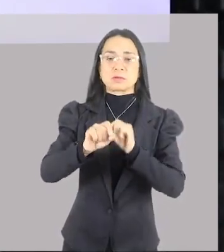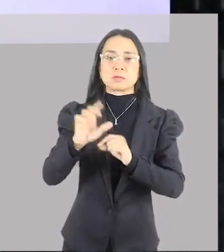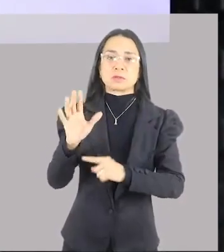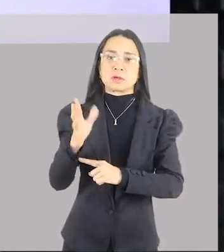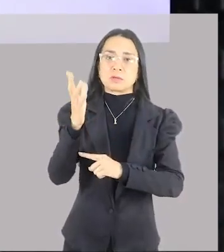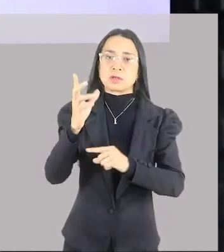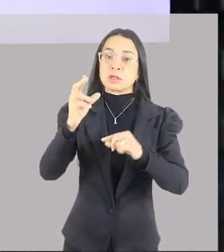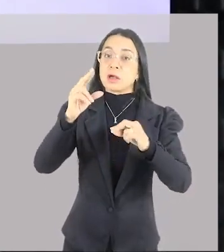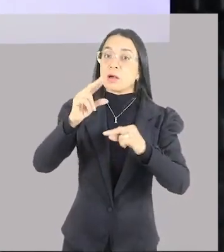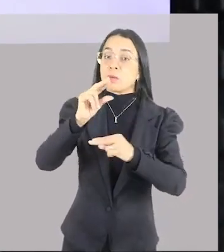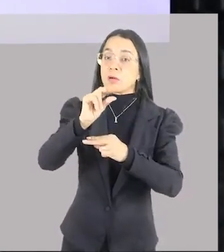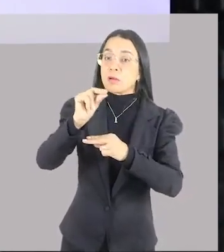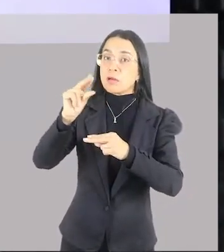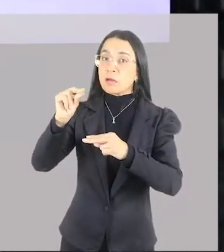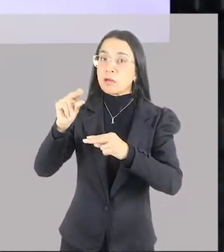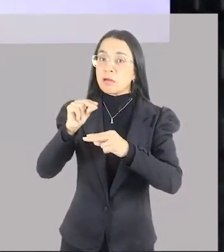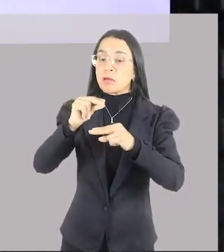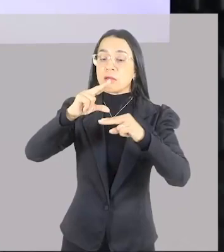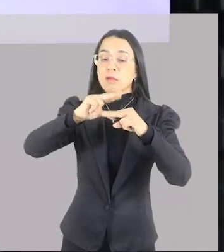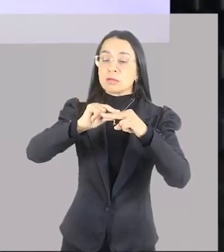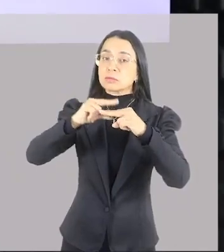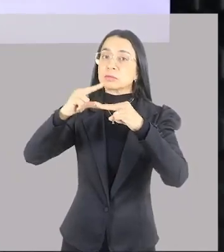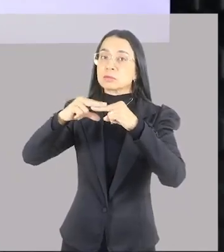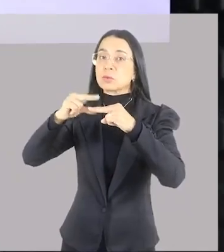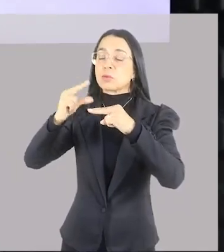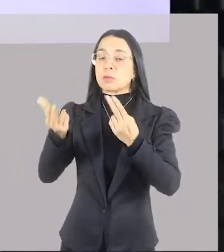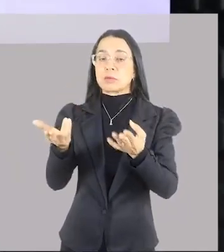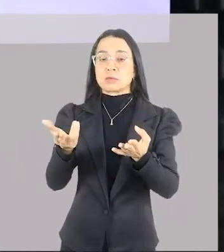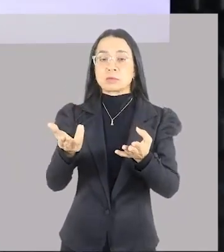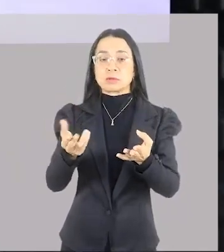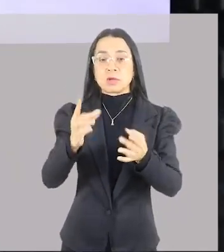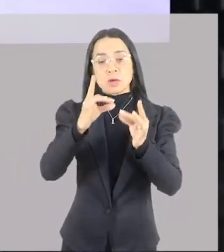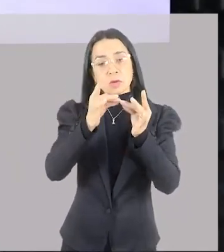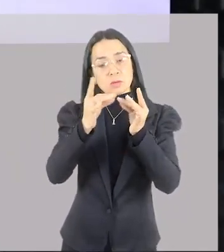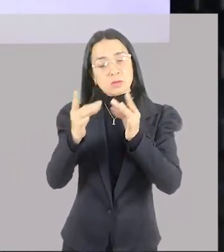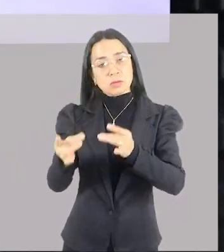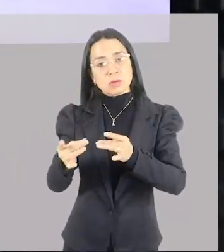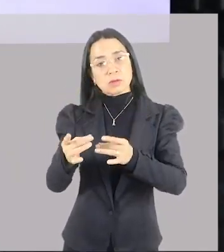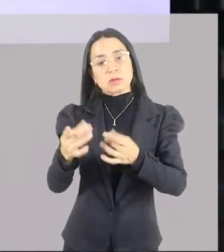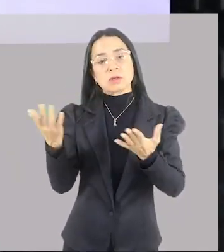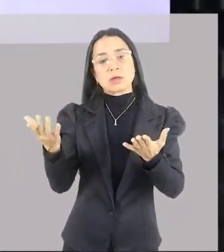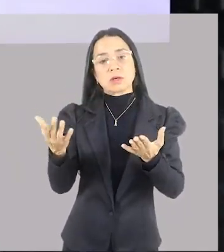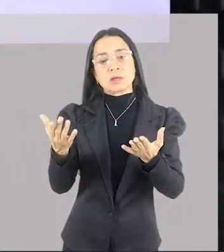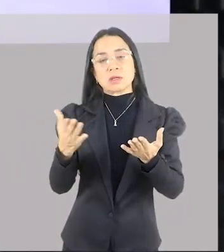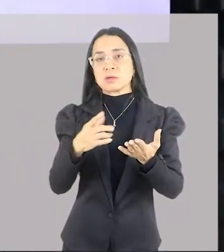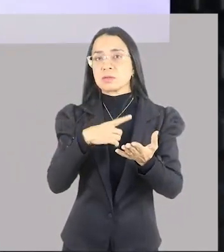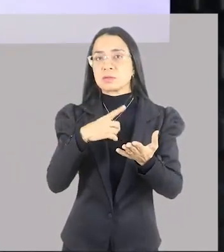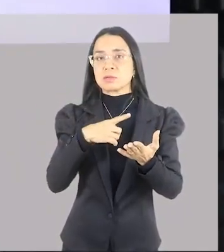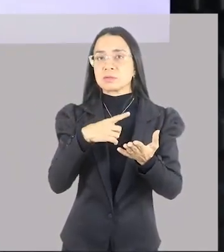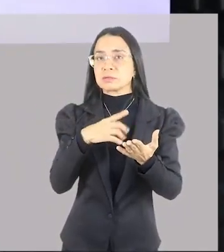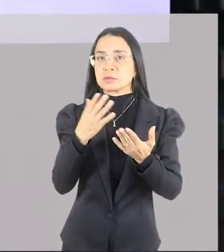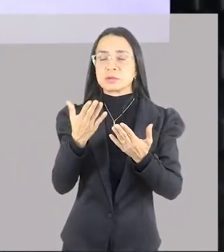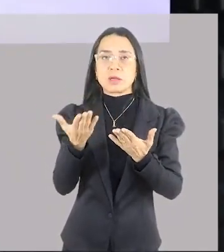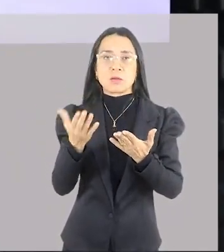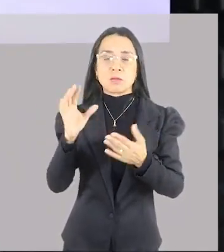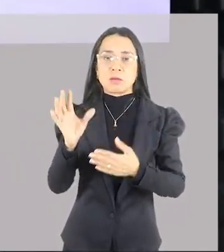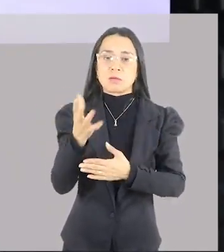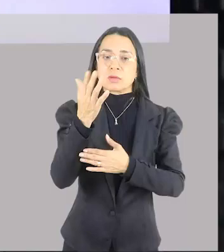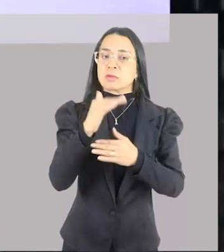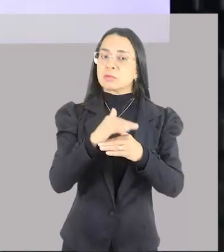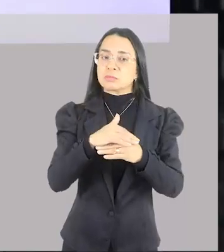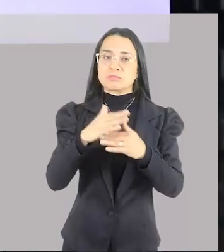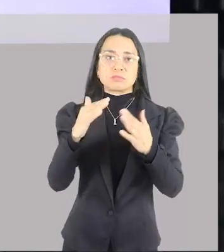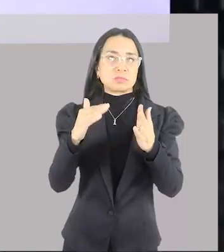de colagem. O detalhe do surrealismo é quando traz uma situação totalmente irracional, certo?